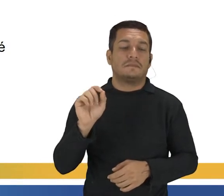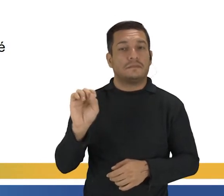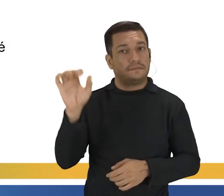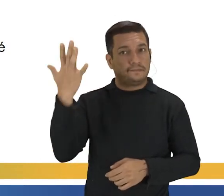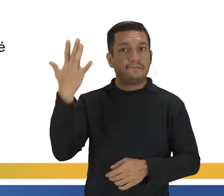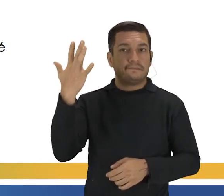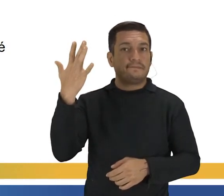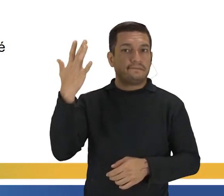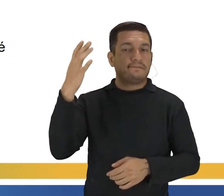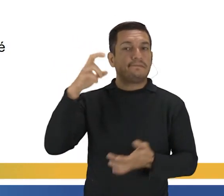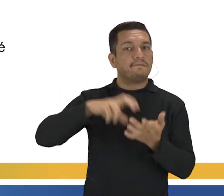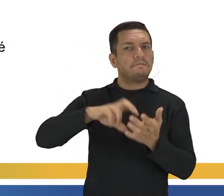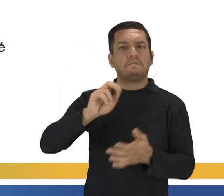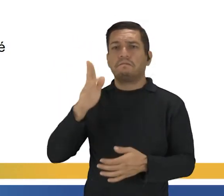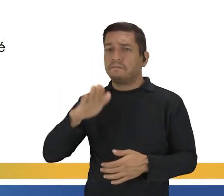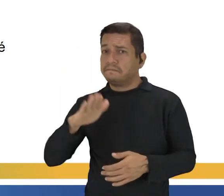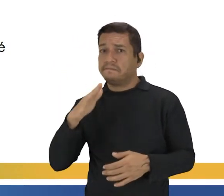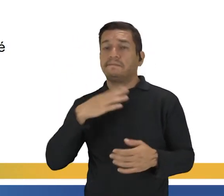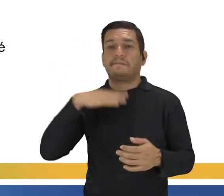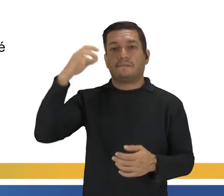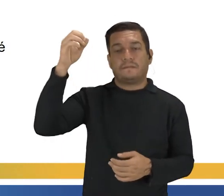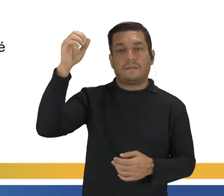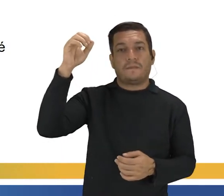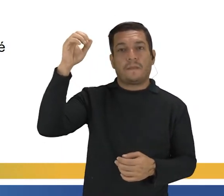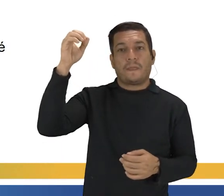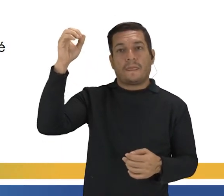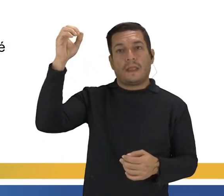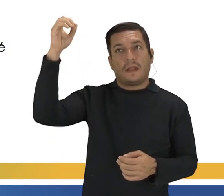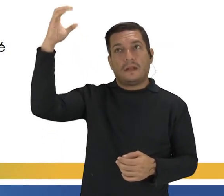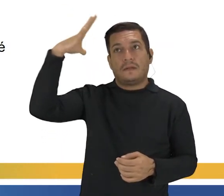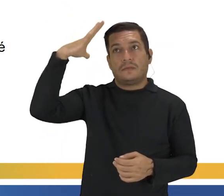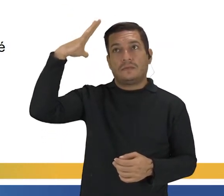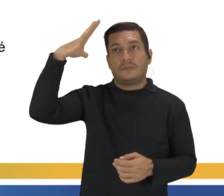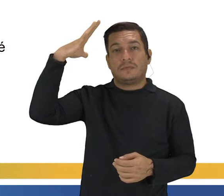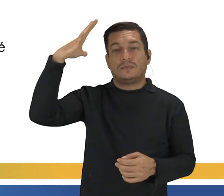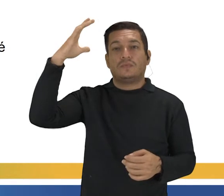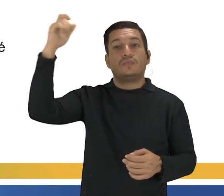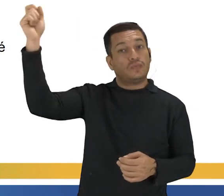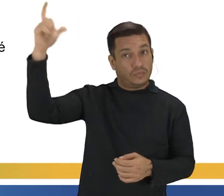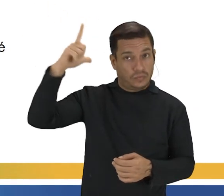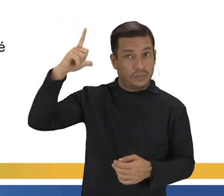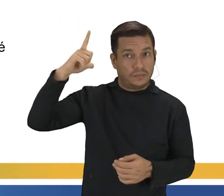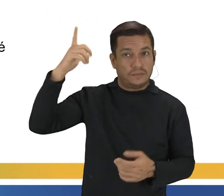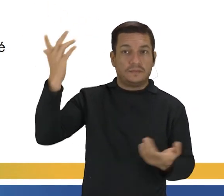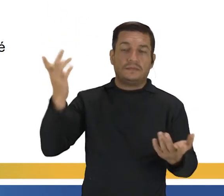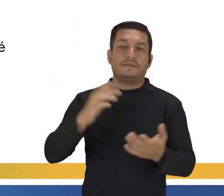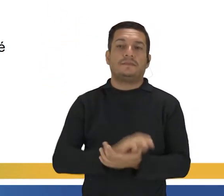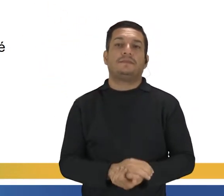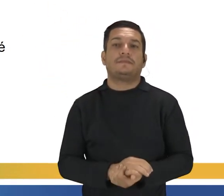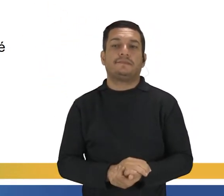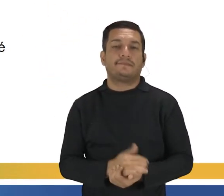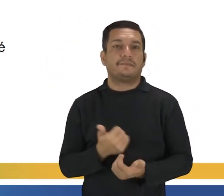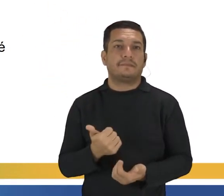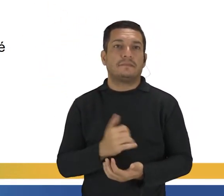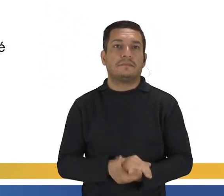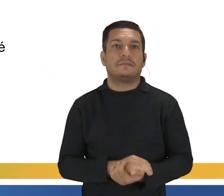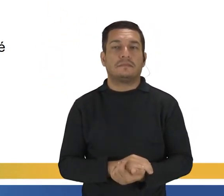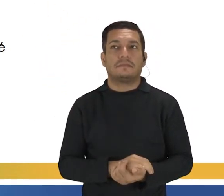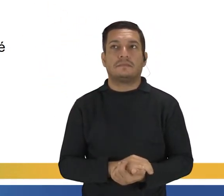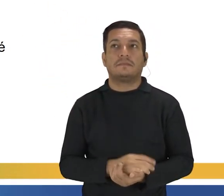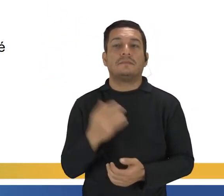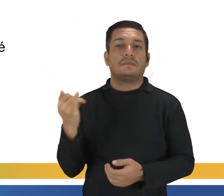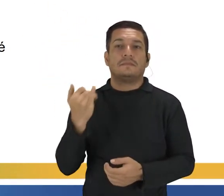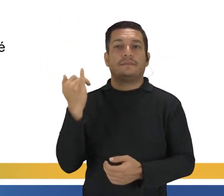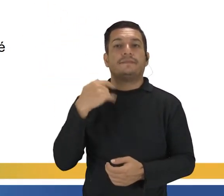está acontecendo à luz do dia, a iluminação vem do sol, da luz do dia, certo? Uma